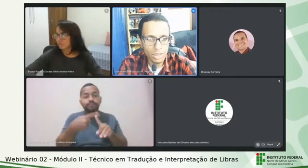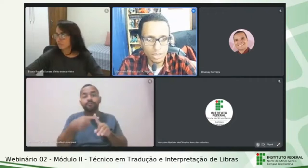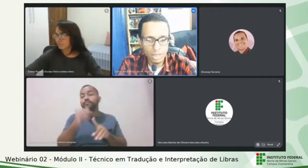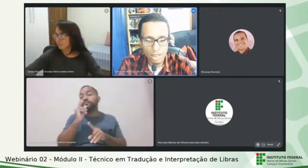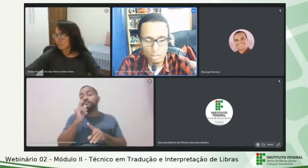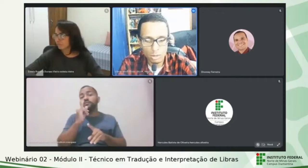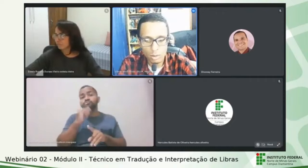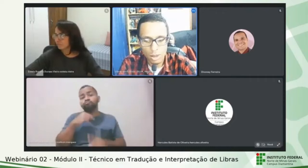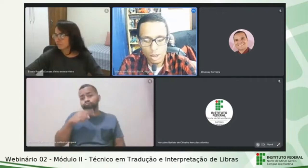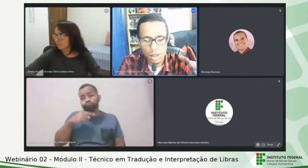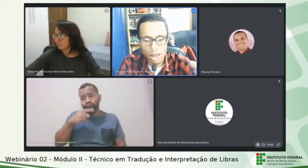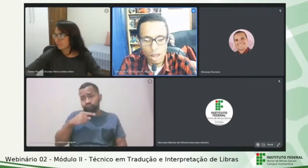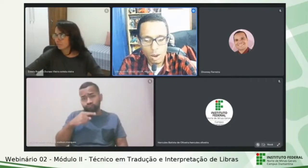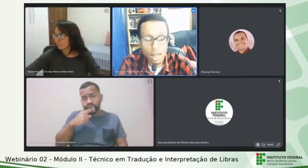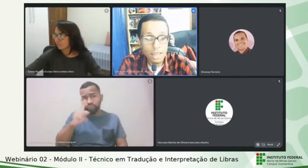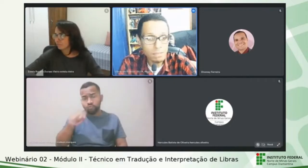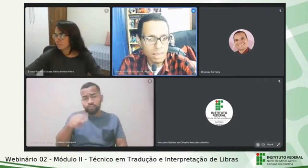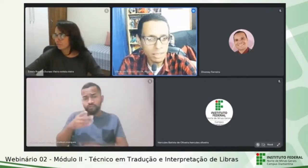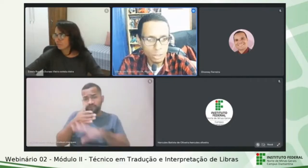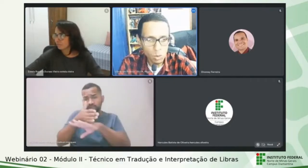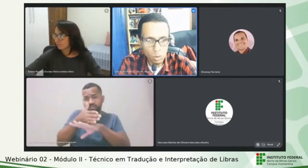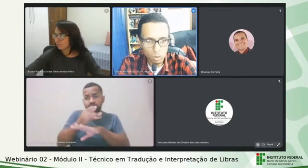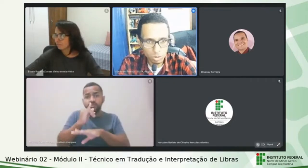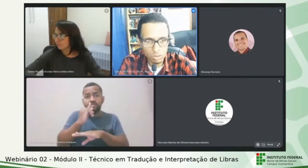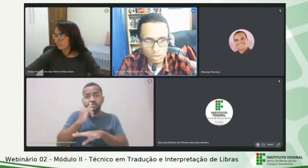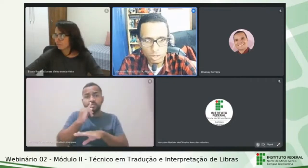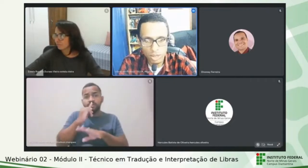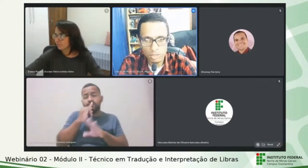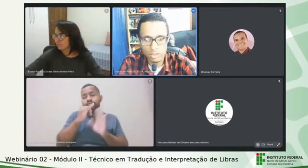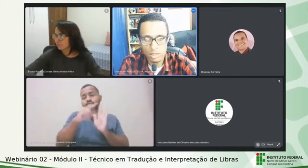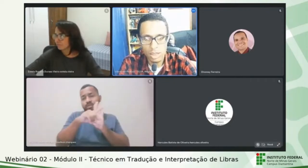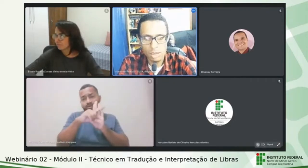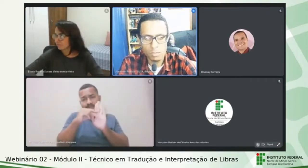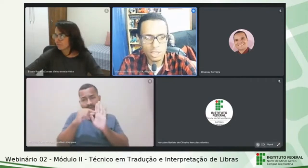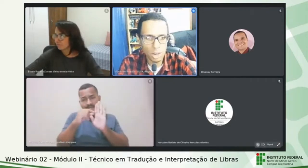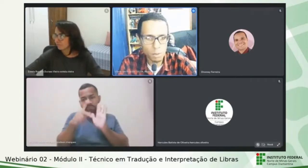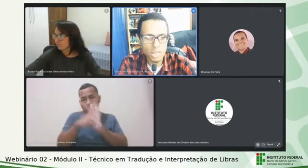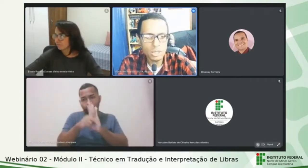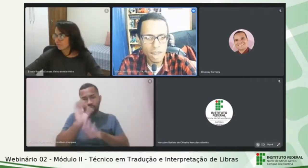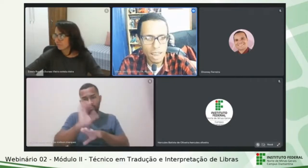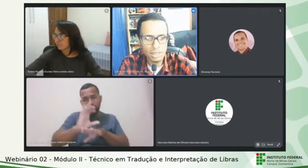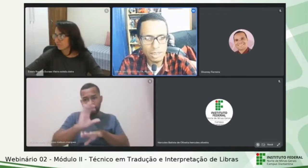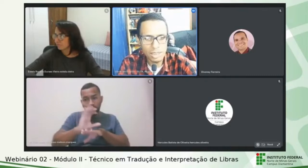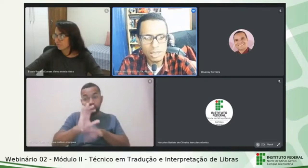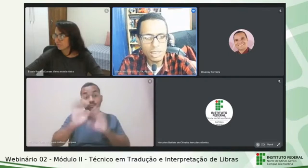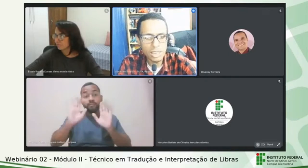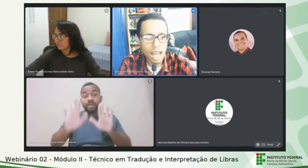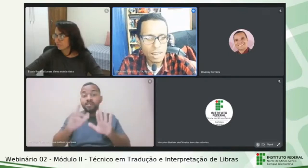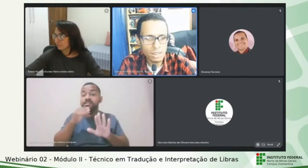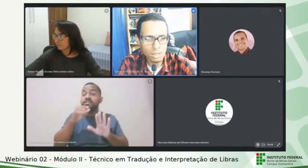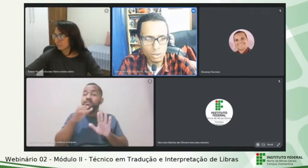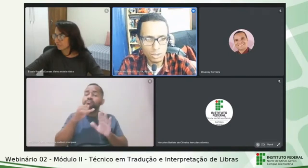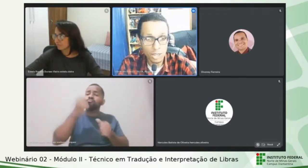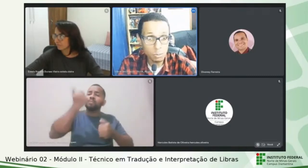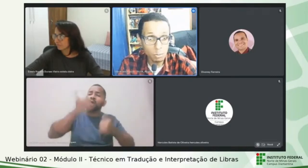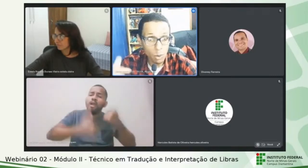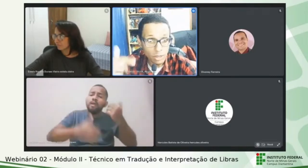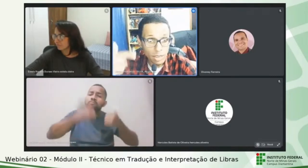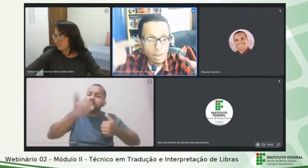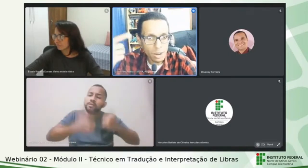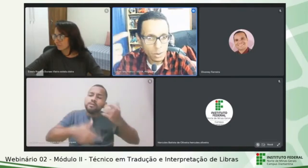tive acesso à ementa do curso de vocês. Mas geralmente traz ali em que áreas que